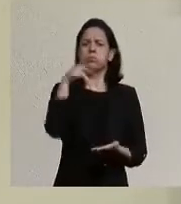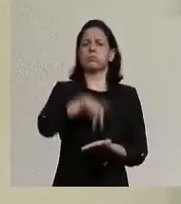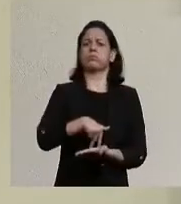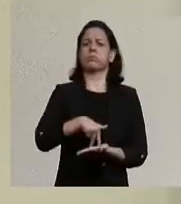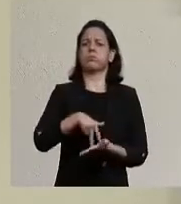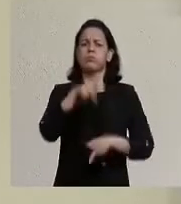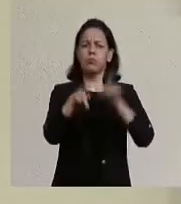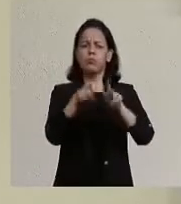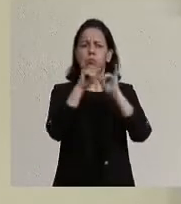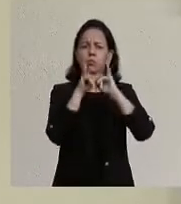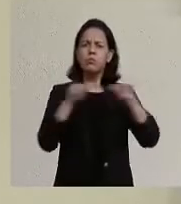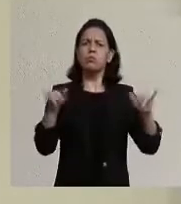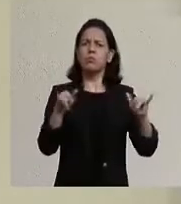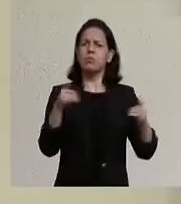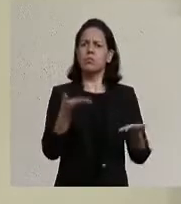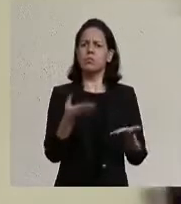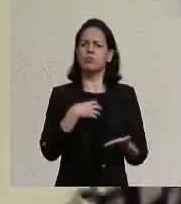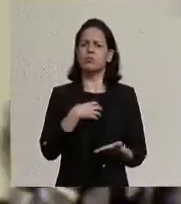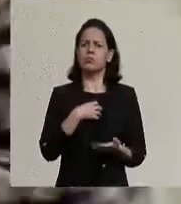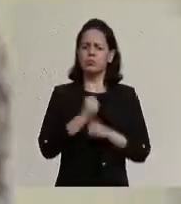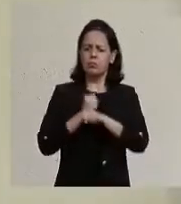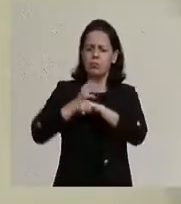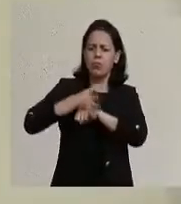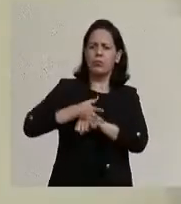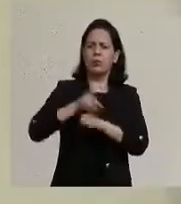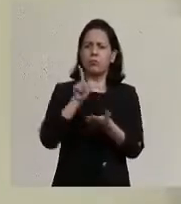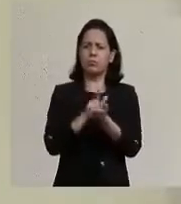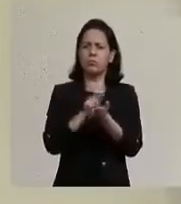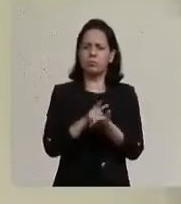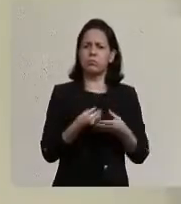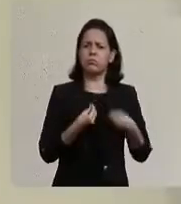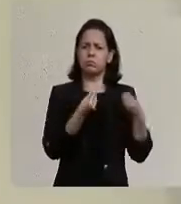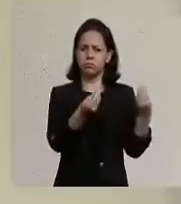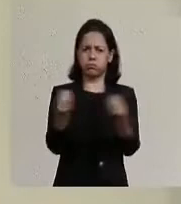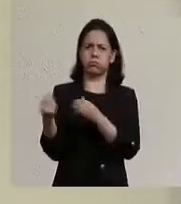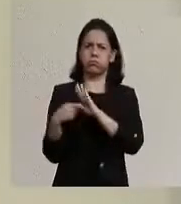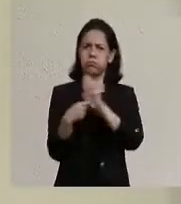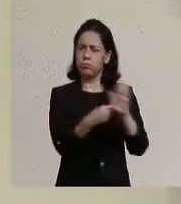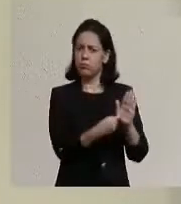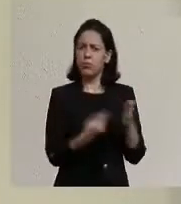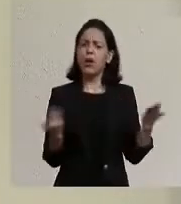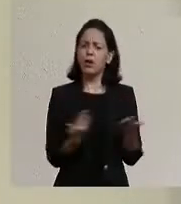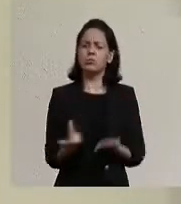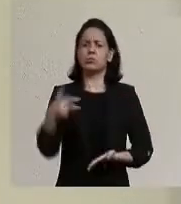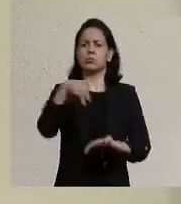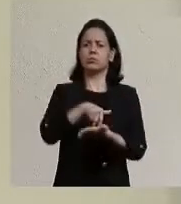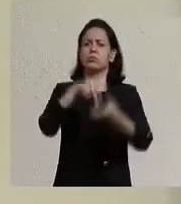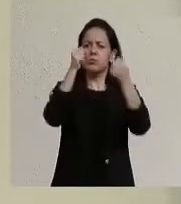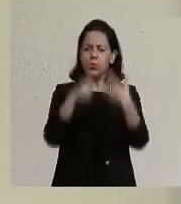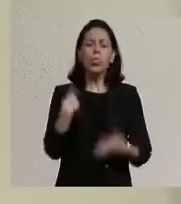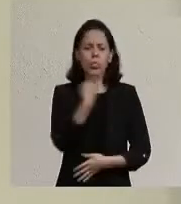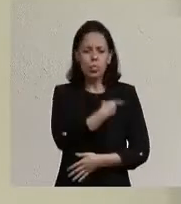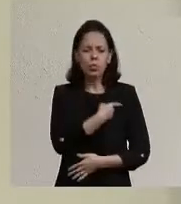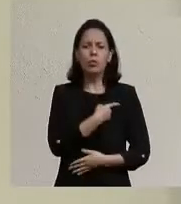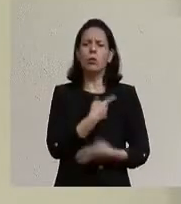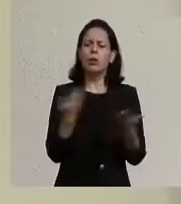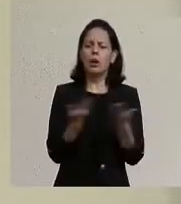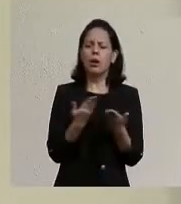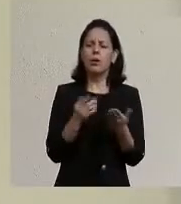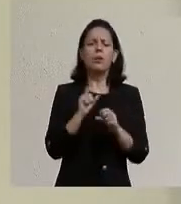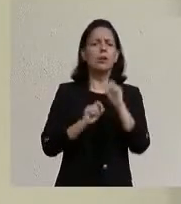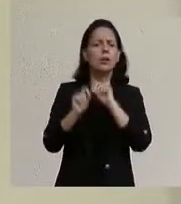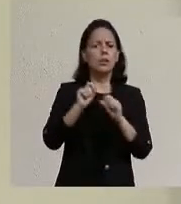a população essa porcaria que soltaram aí na madrugada Espero que se manifeste e vamos descobrir quem foi o